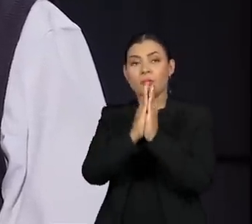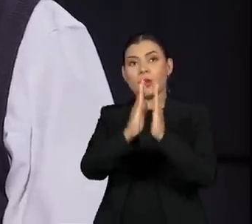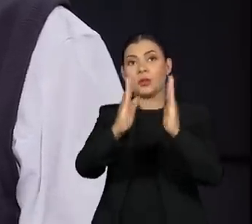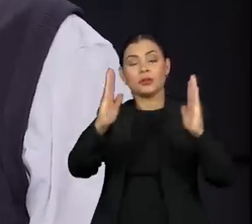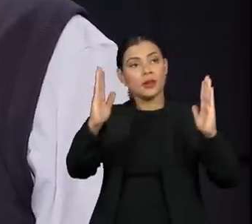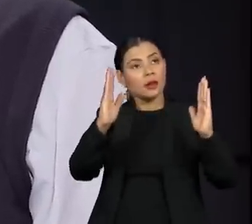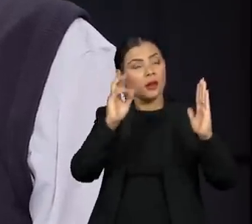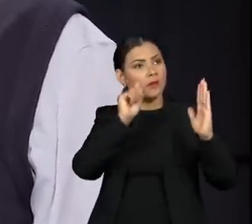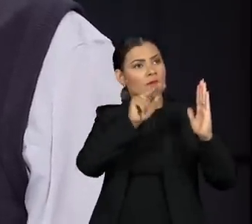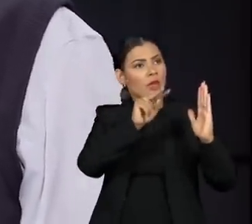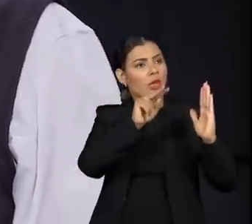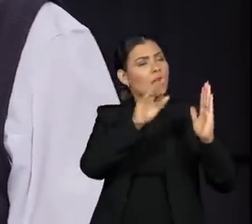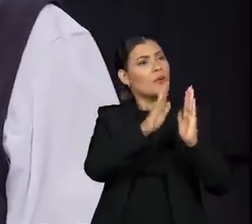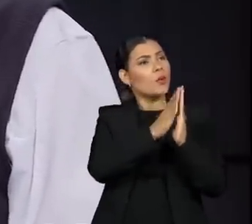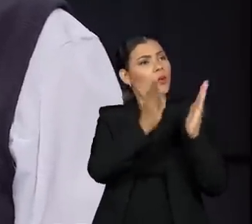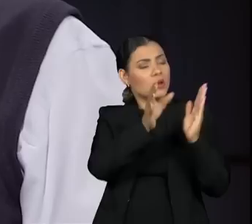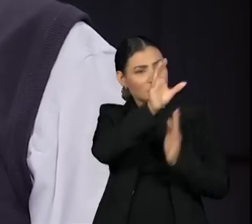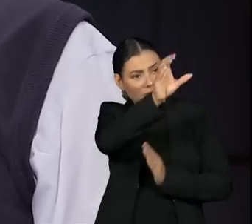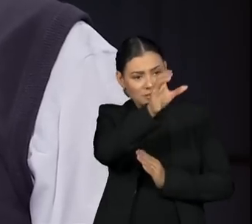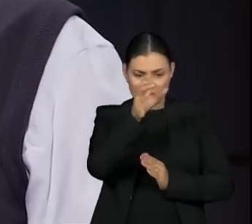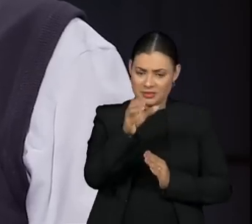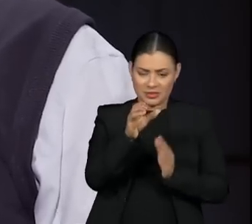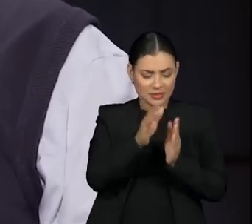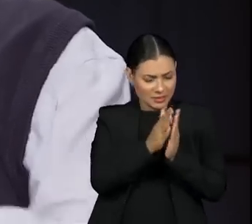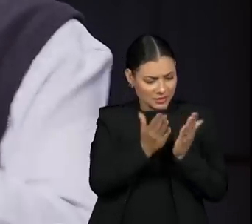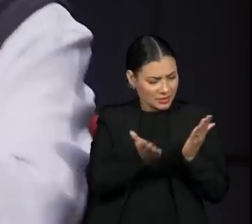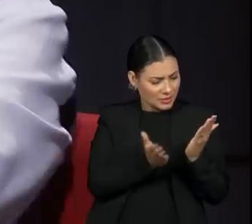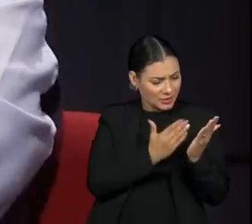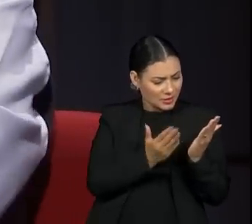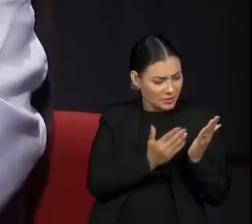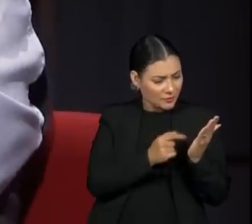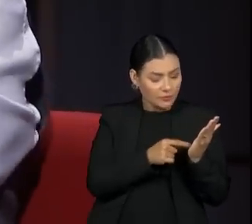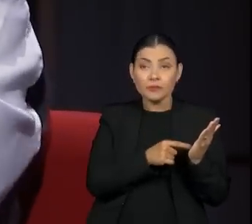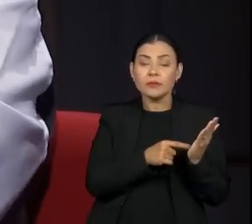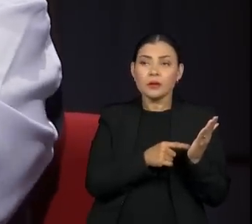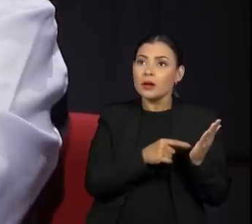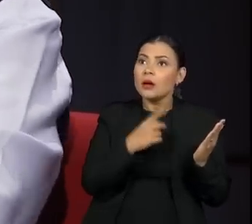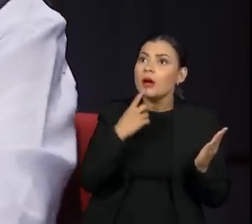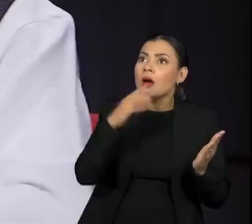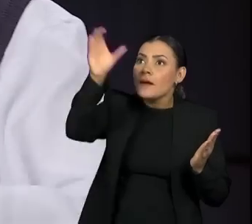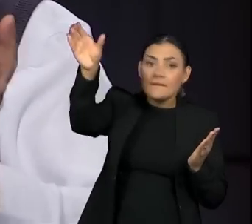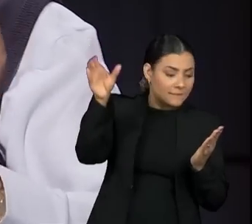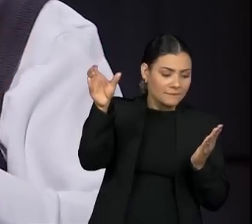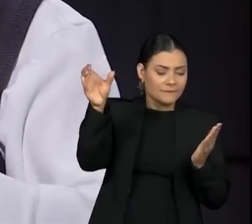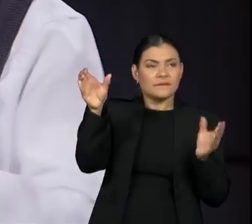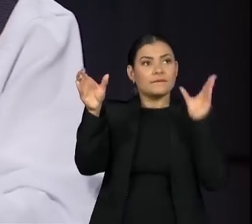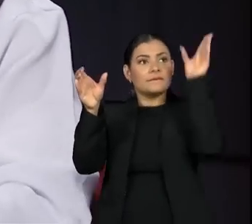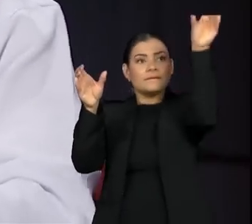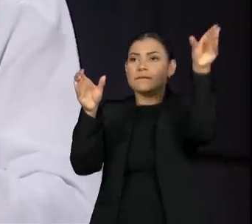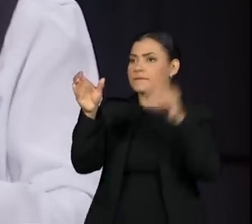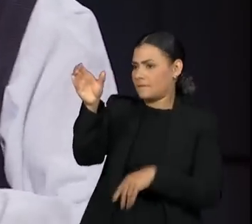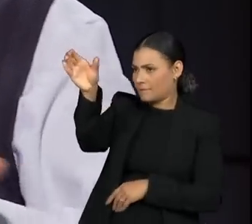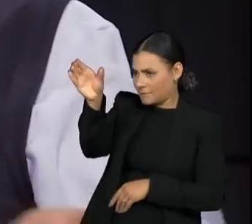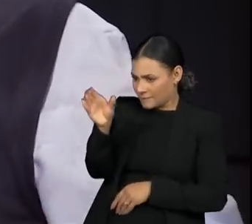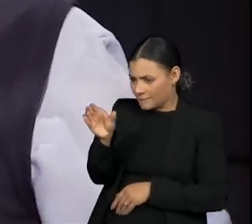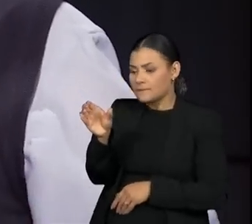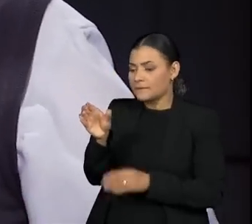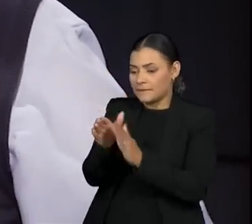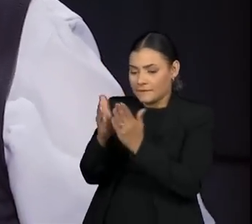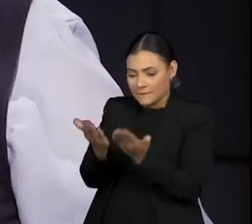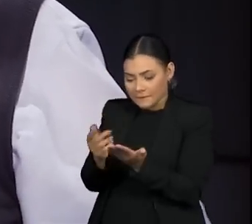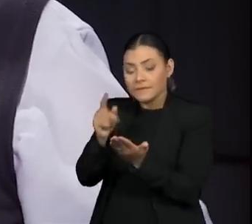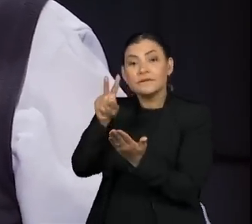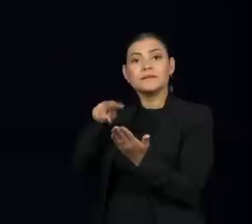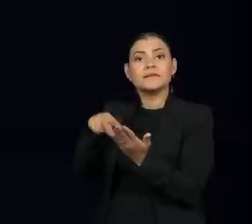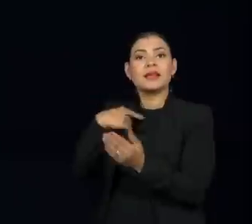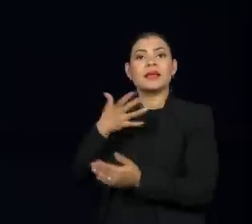um livro e você encontra um outro livro olhando pra você lá fala vamos pegar isso do coronel ele é uma história de ficção legal e tal e não é agora isso não vai acontecer